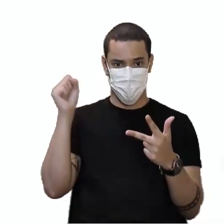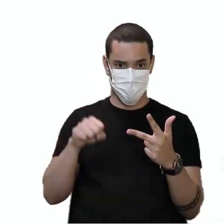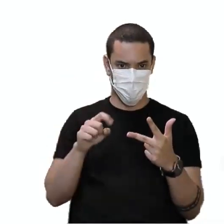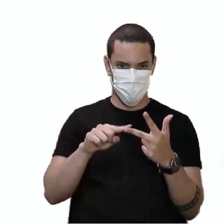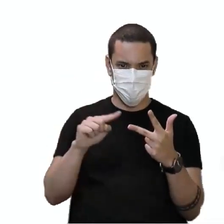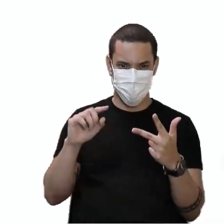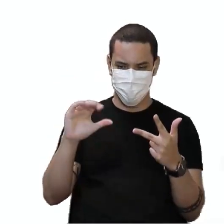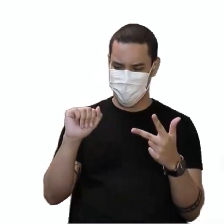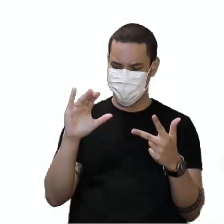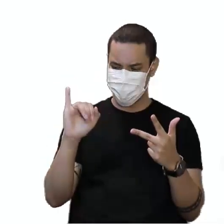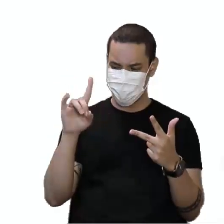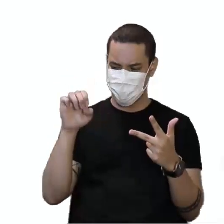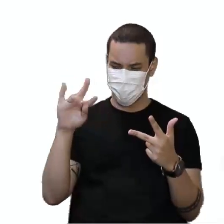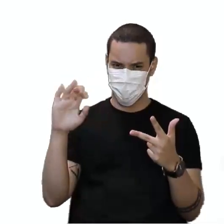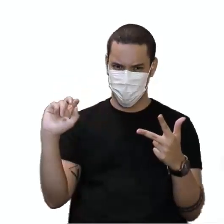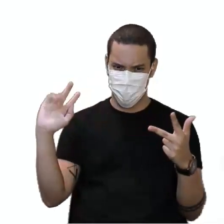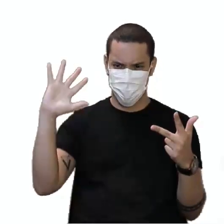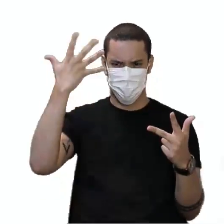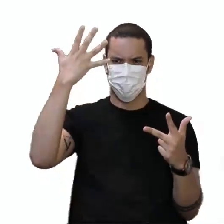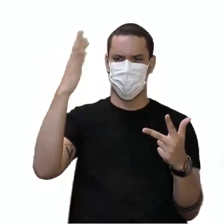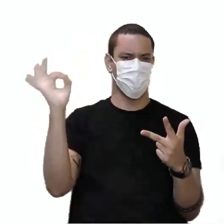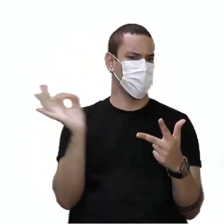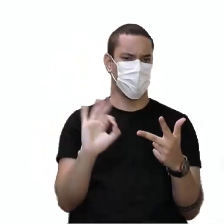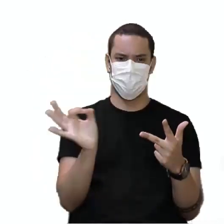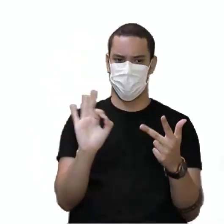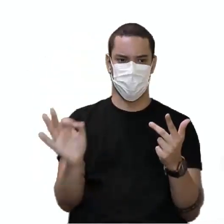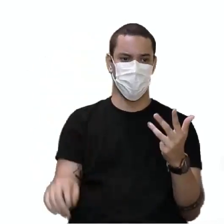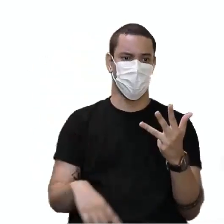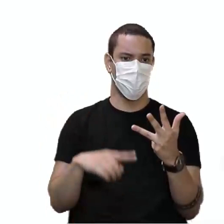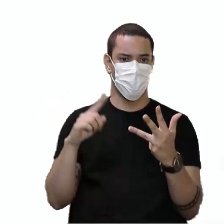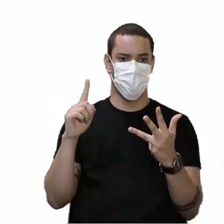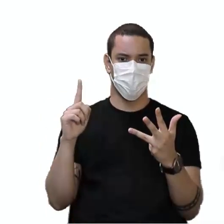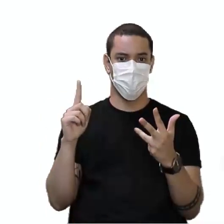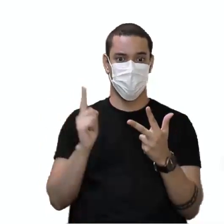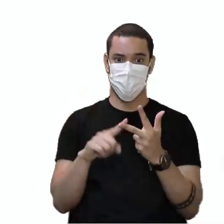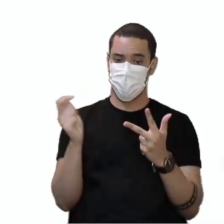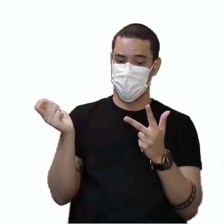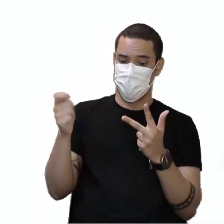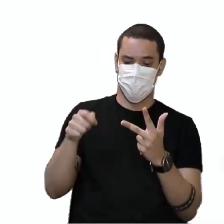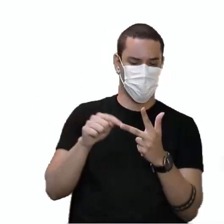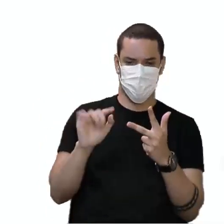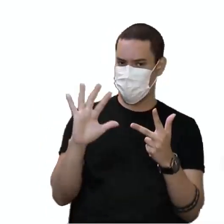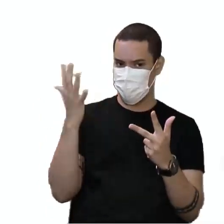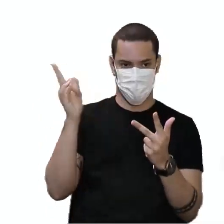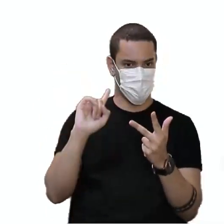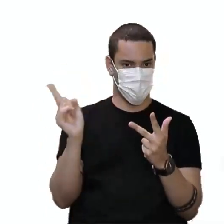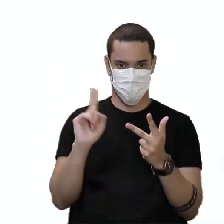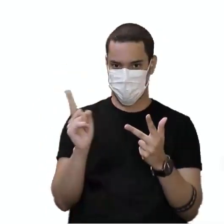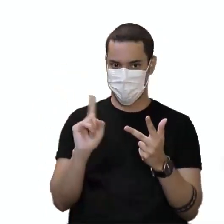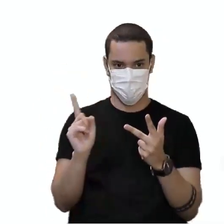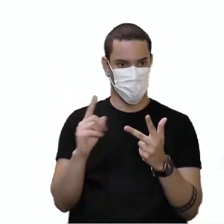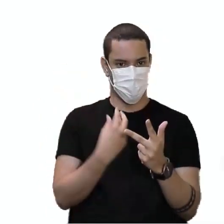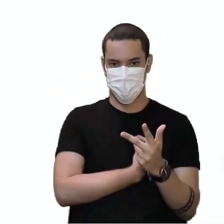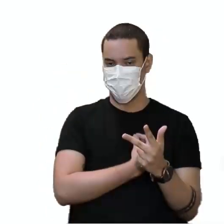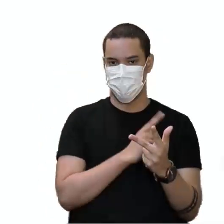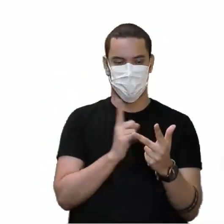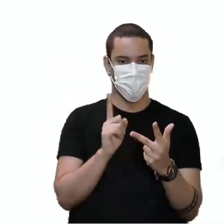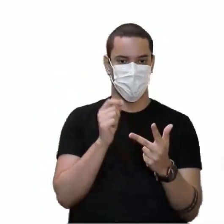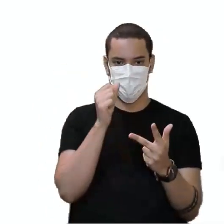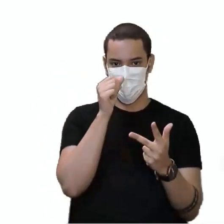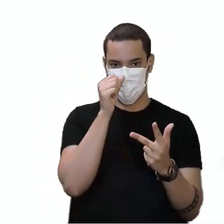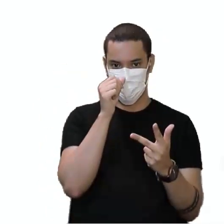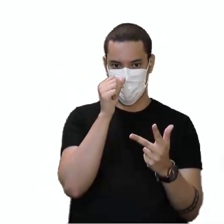mas não diz em nenhum momento que ele sofreu um acidente. Não, inclusive a palavra acidente poderia estar lá. Accident, ou seja, também é